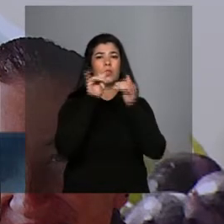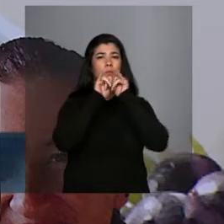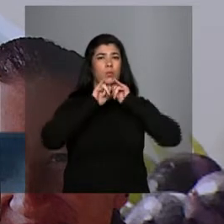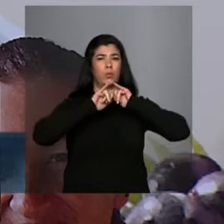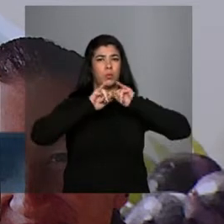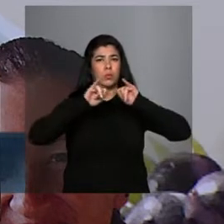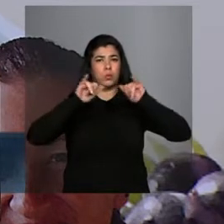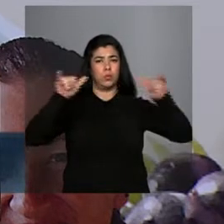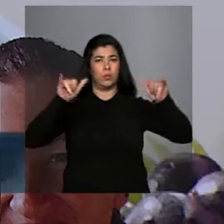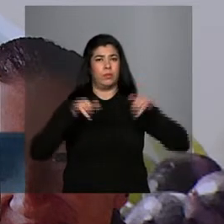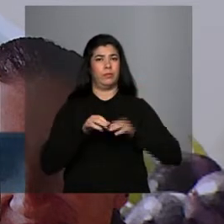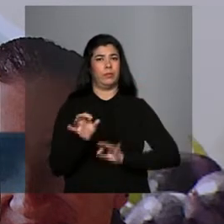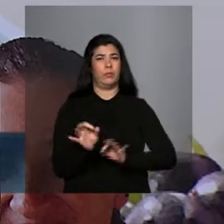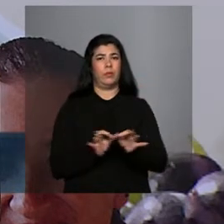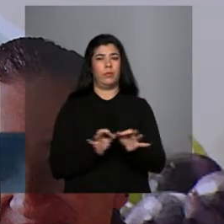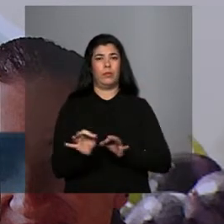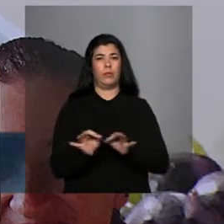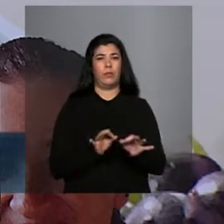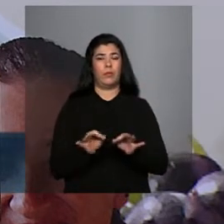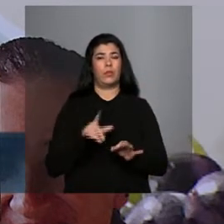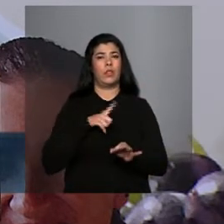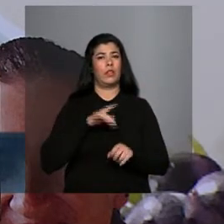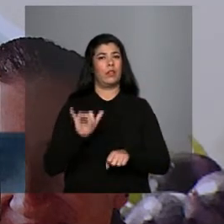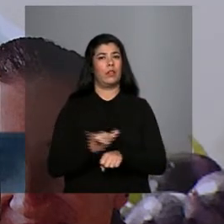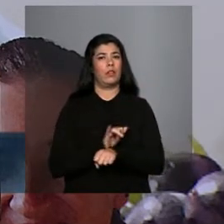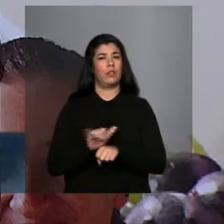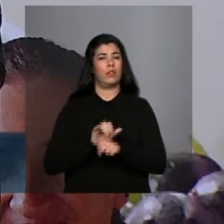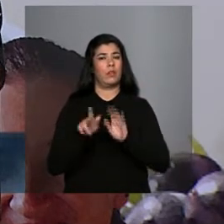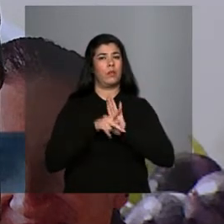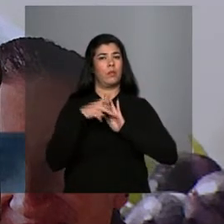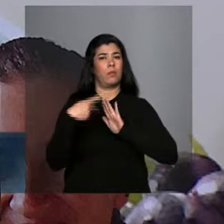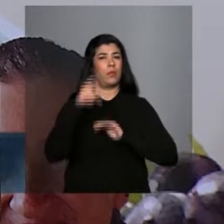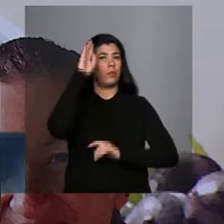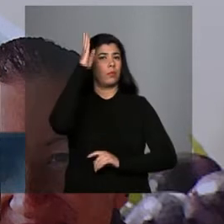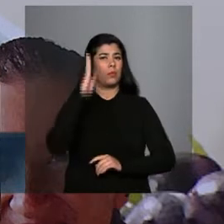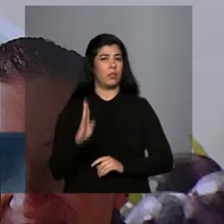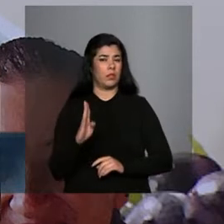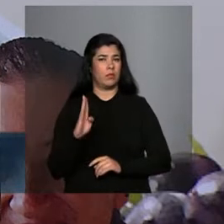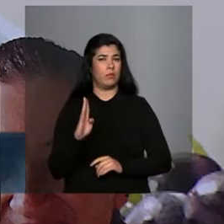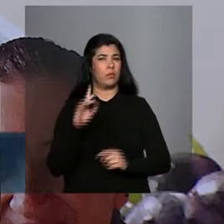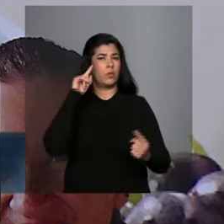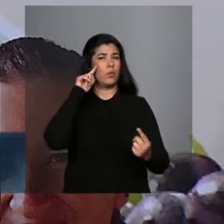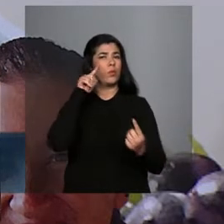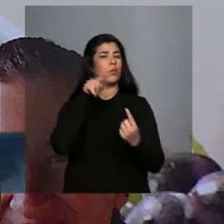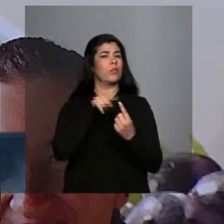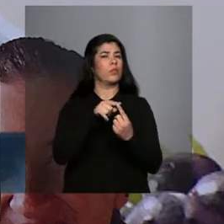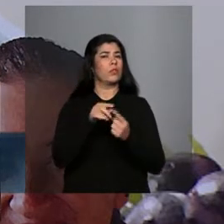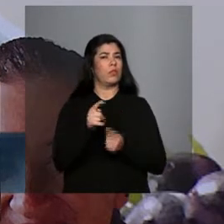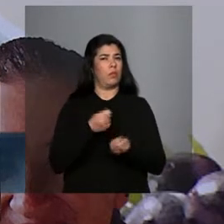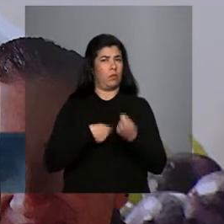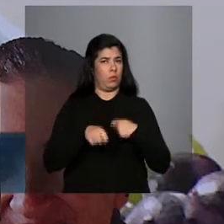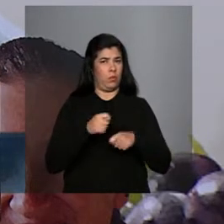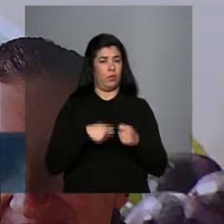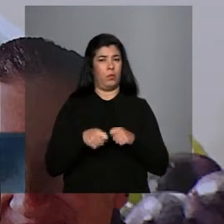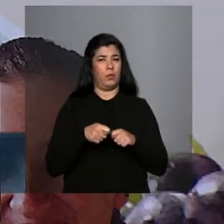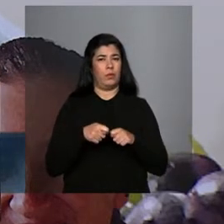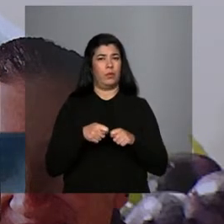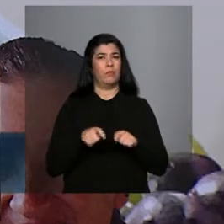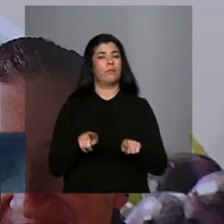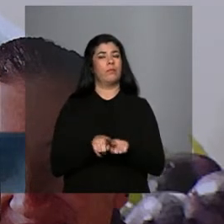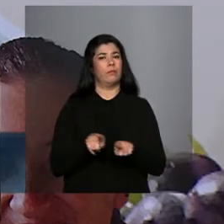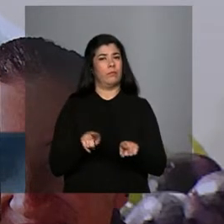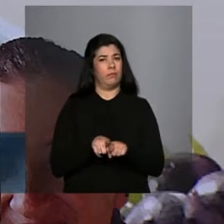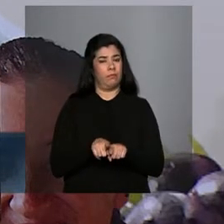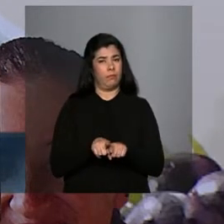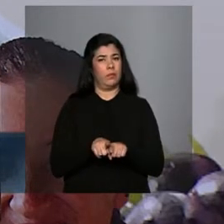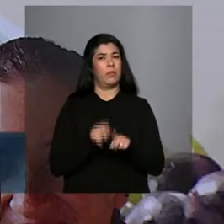um plano que é estratégico para o Brasil, tanto do ponto de vista econômico, quanto do ponto